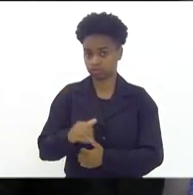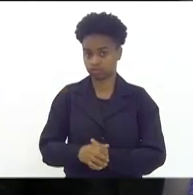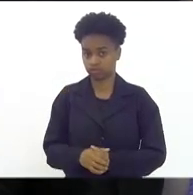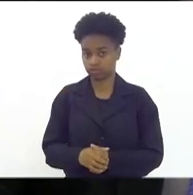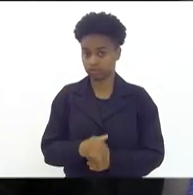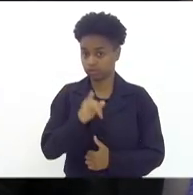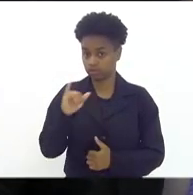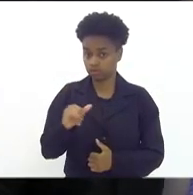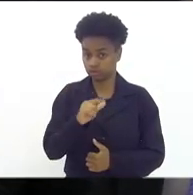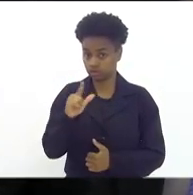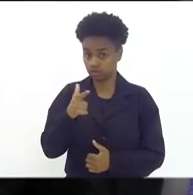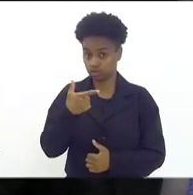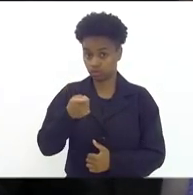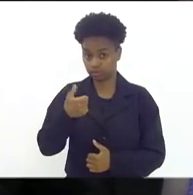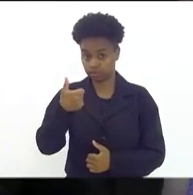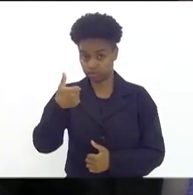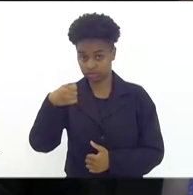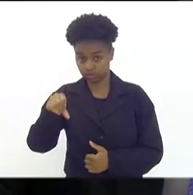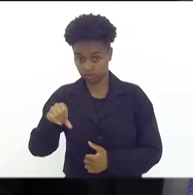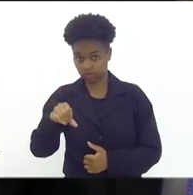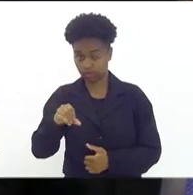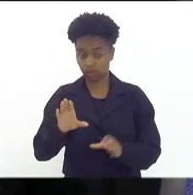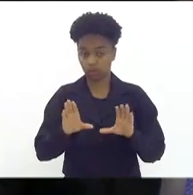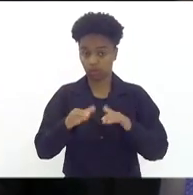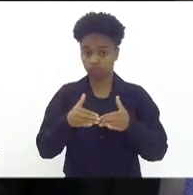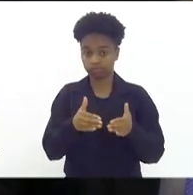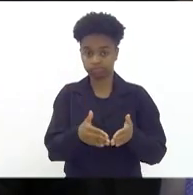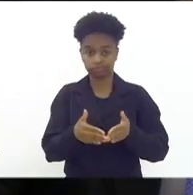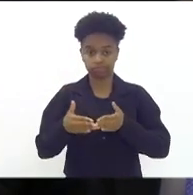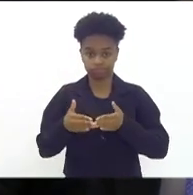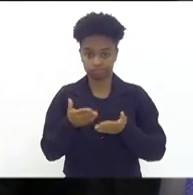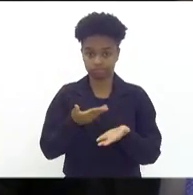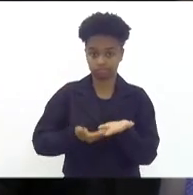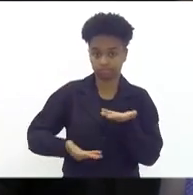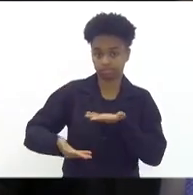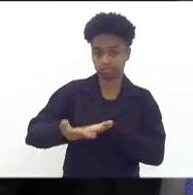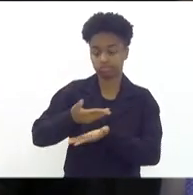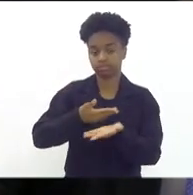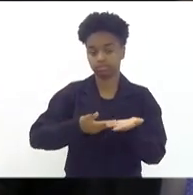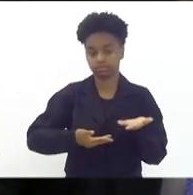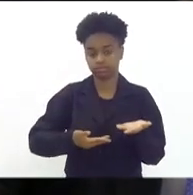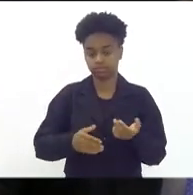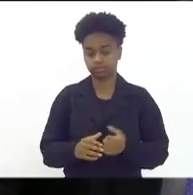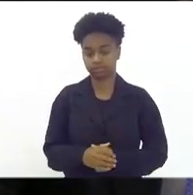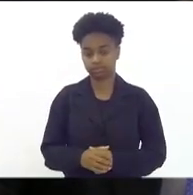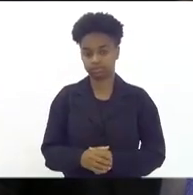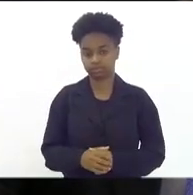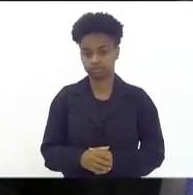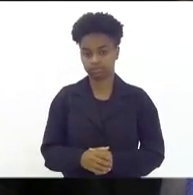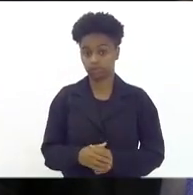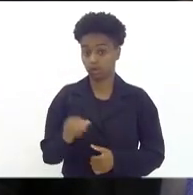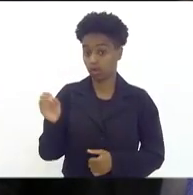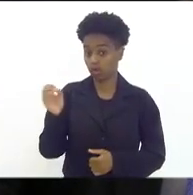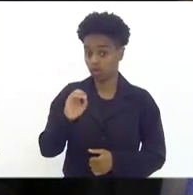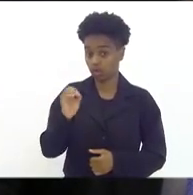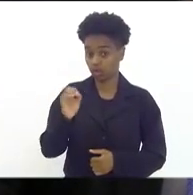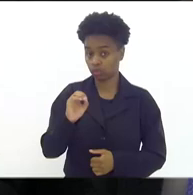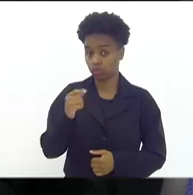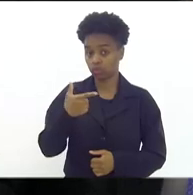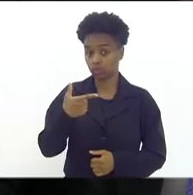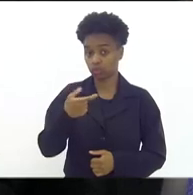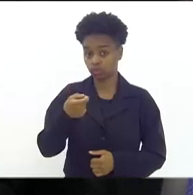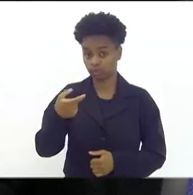em Julho de 2019 a agência suspendeu a tramitação desse Play em outubro de